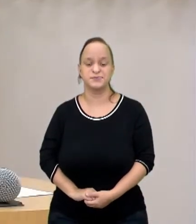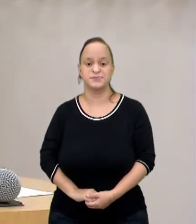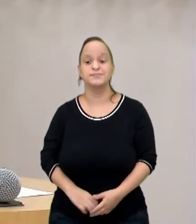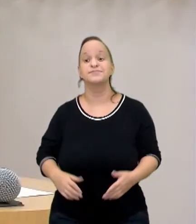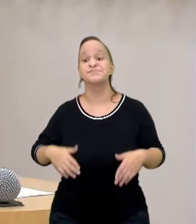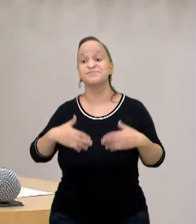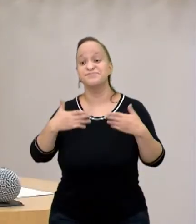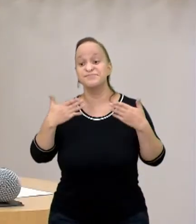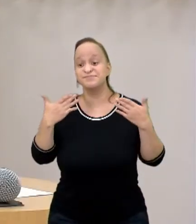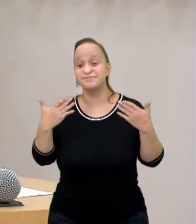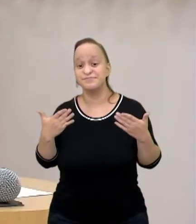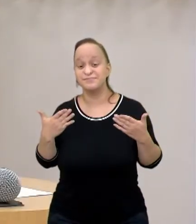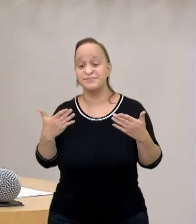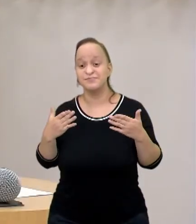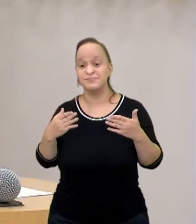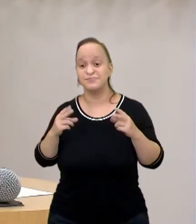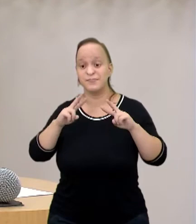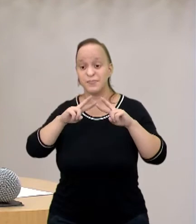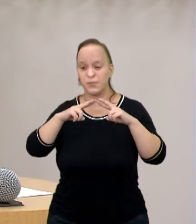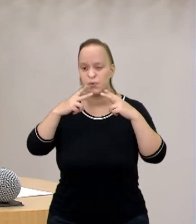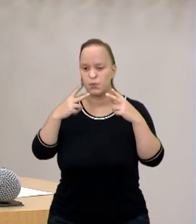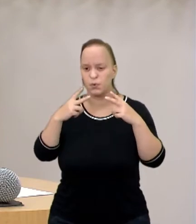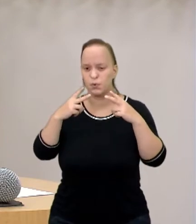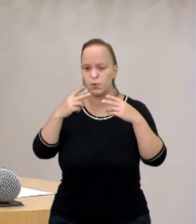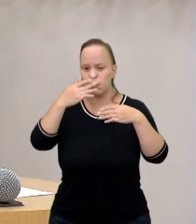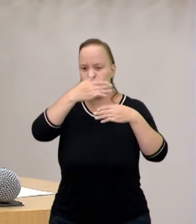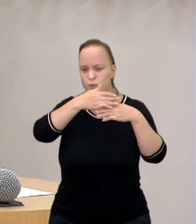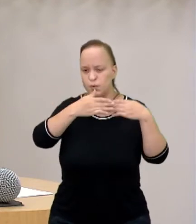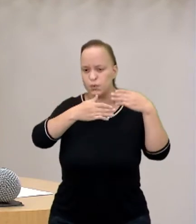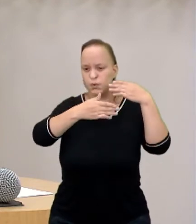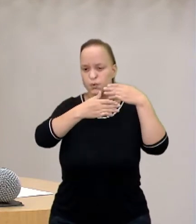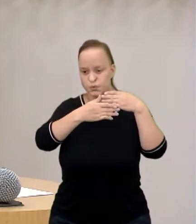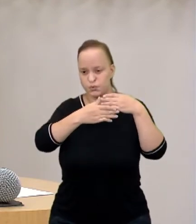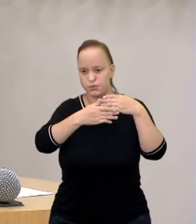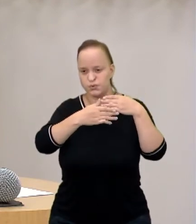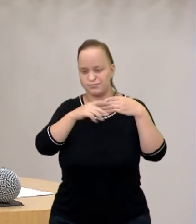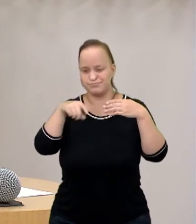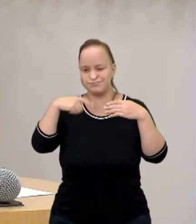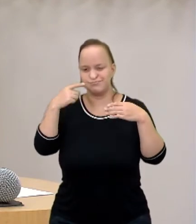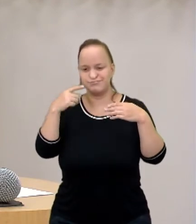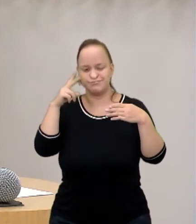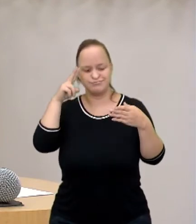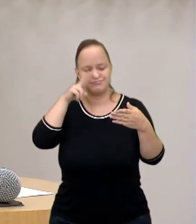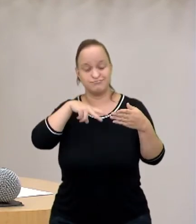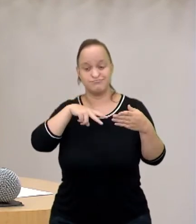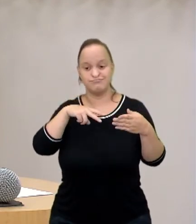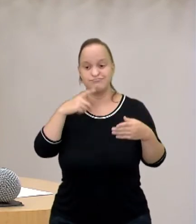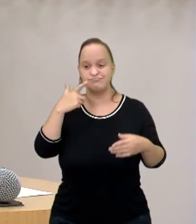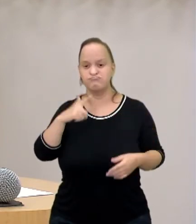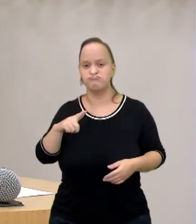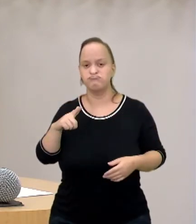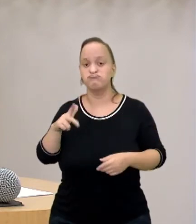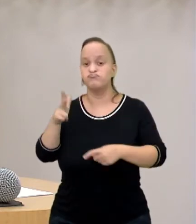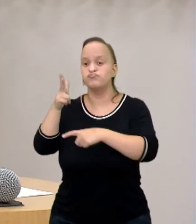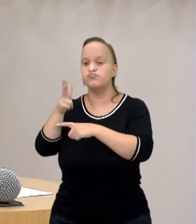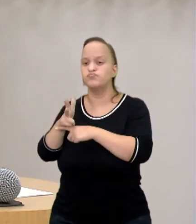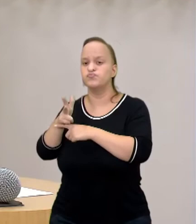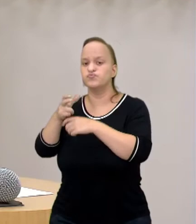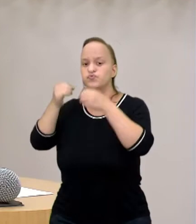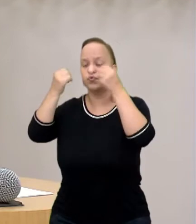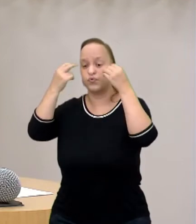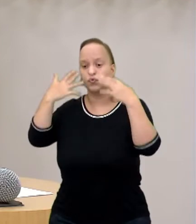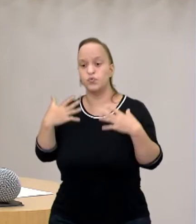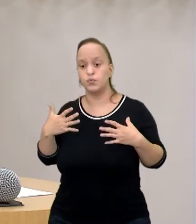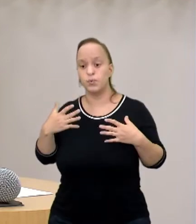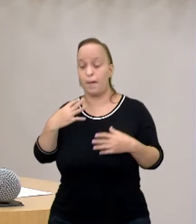Isso aí, pessoal. O link dessa aula tá no PowerPoint querendo rever. É muito legal. O que que tá falando esse vídeo, turma? Ela tá falando exatamente sobre